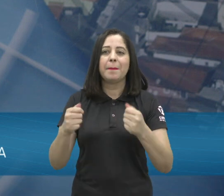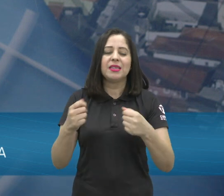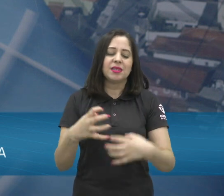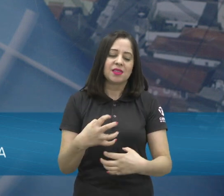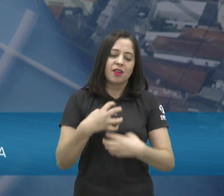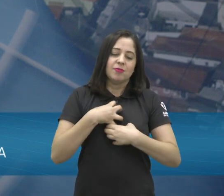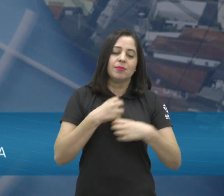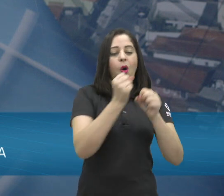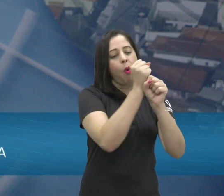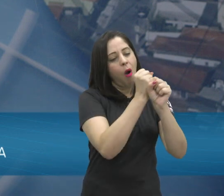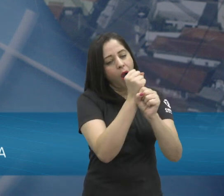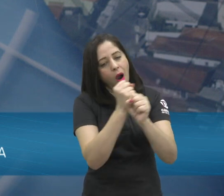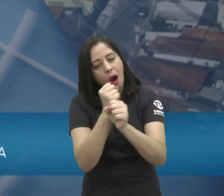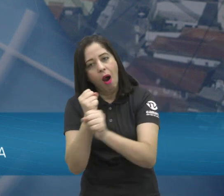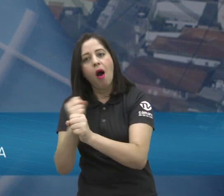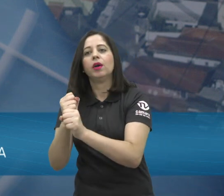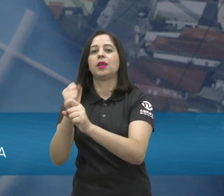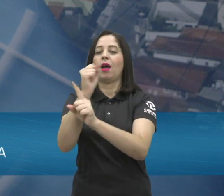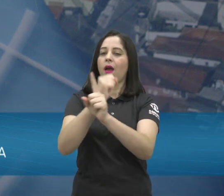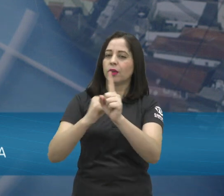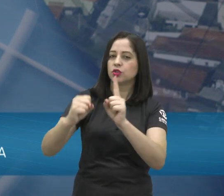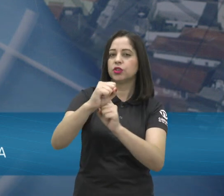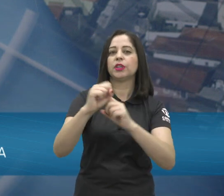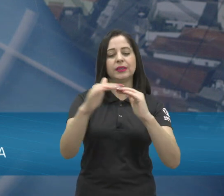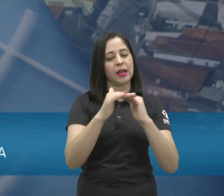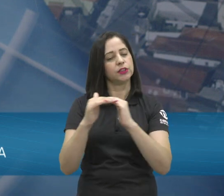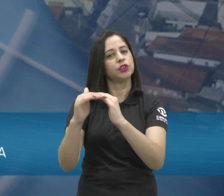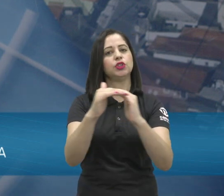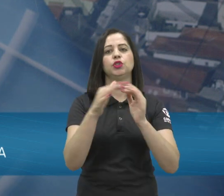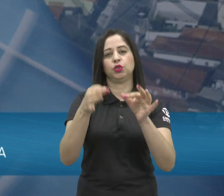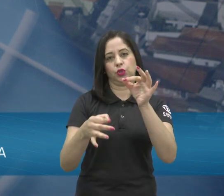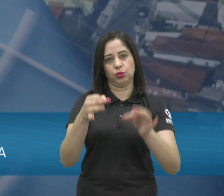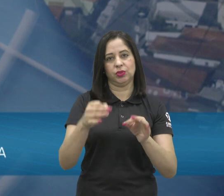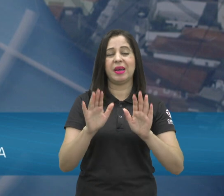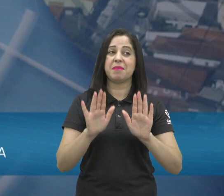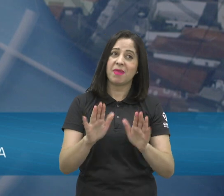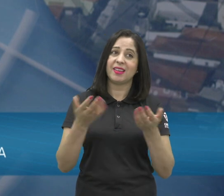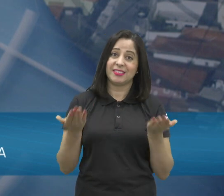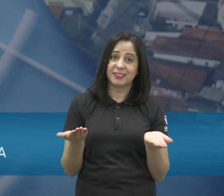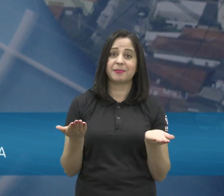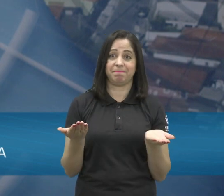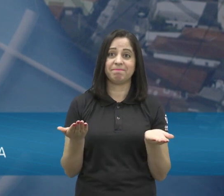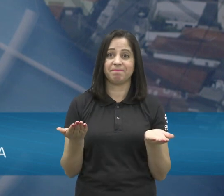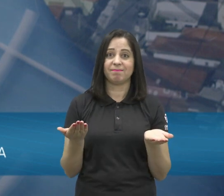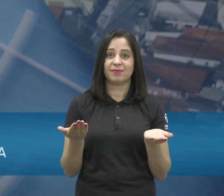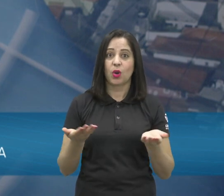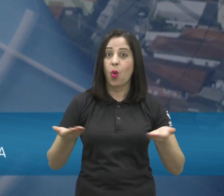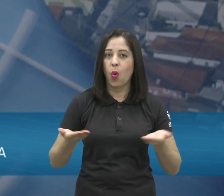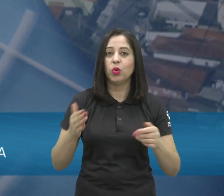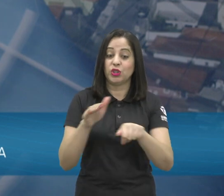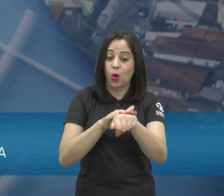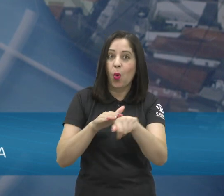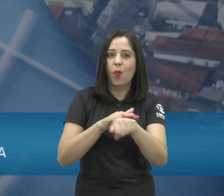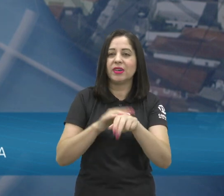espírito durante o ano todo, para a gente ter uma sociedade mais justa e igualitária, mas estamos no caminho, né? Só de falar de assuntos